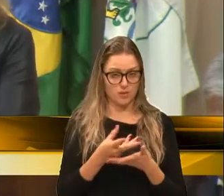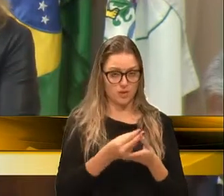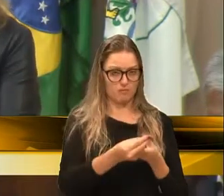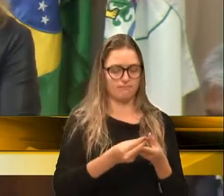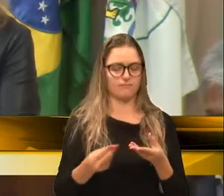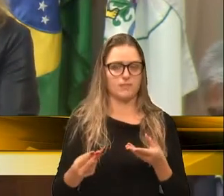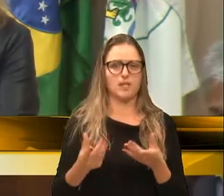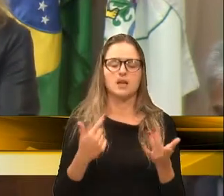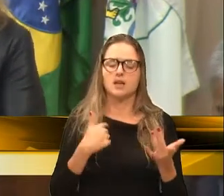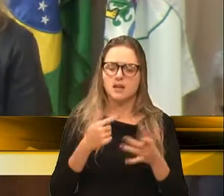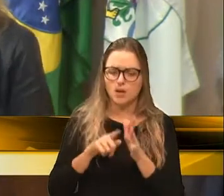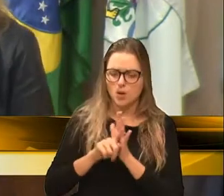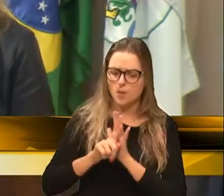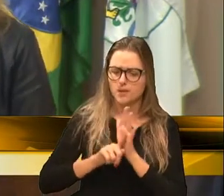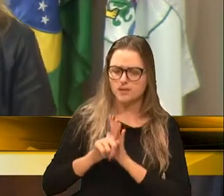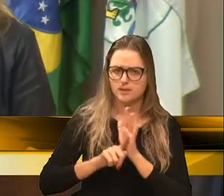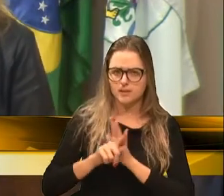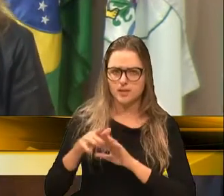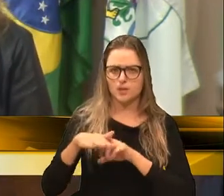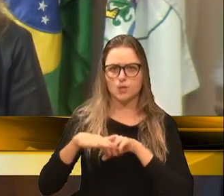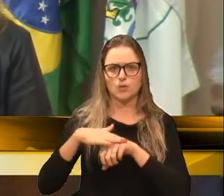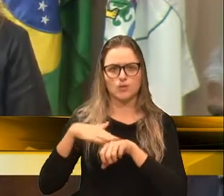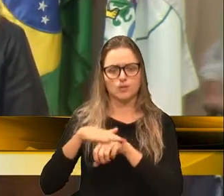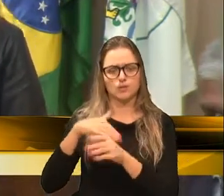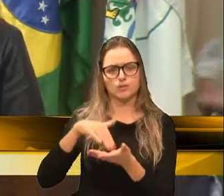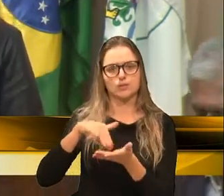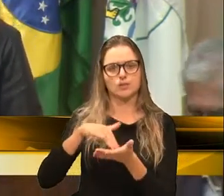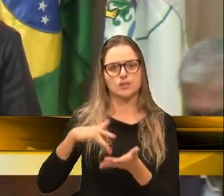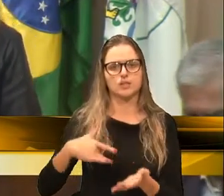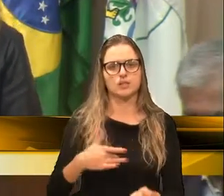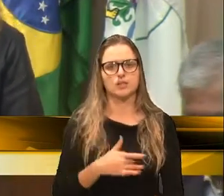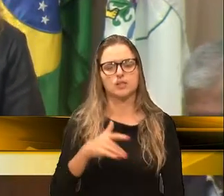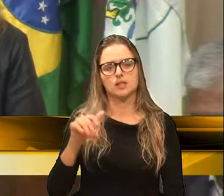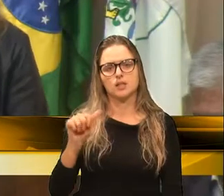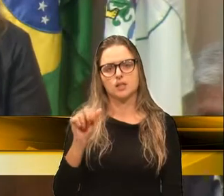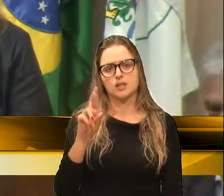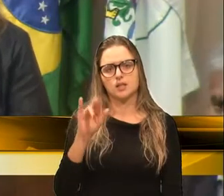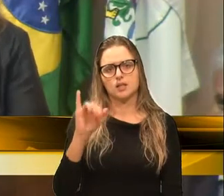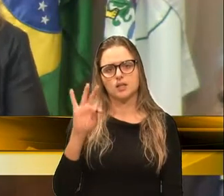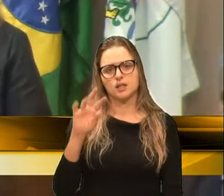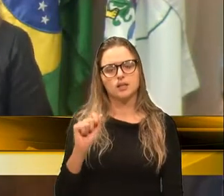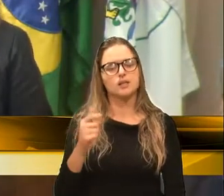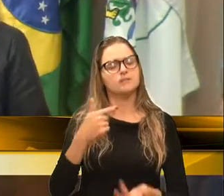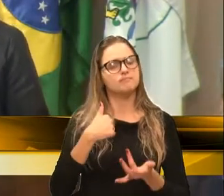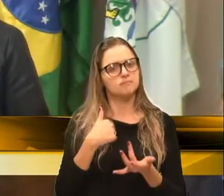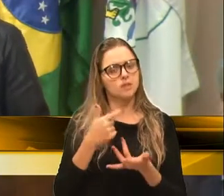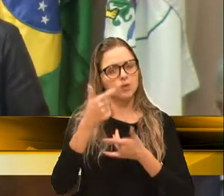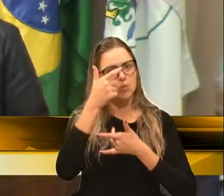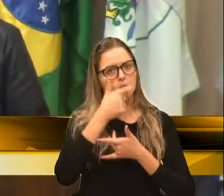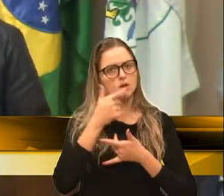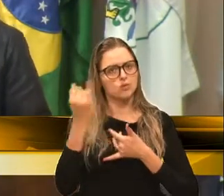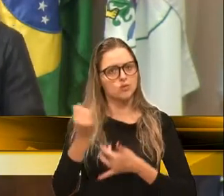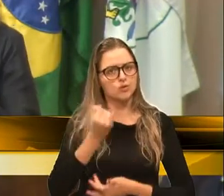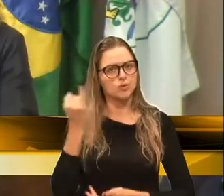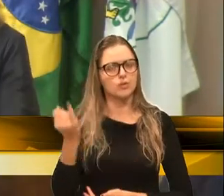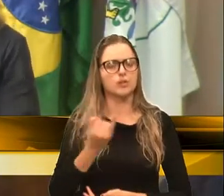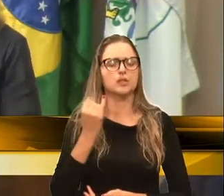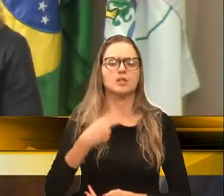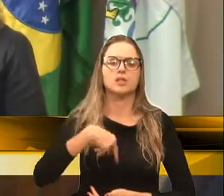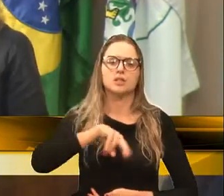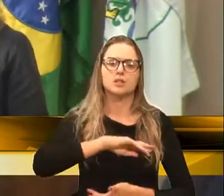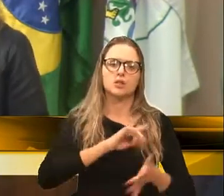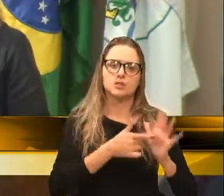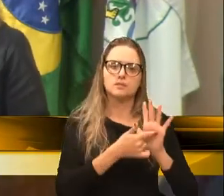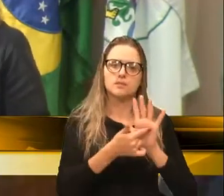assunto, conversando com a secretária de Saúde, Arita, e acho importante assim, que a gente possa trazer